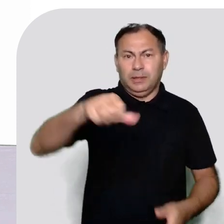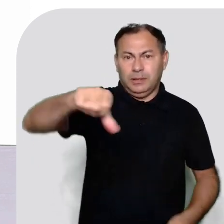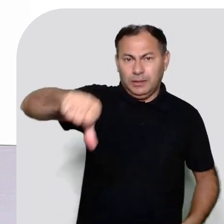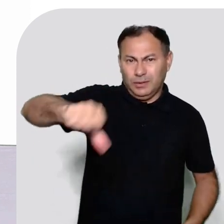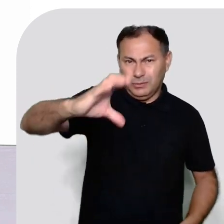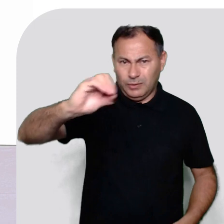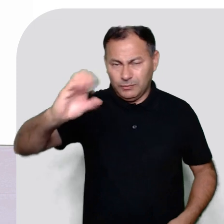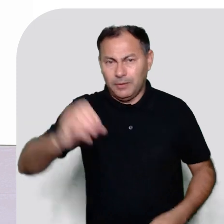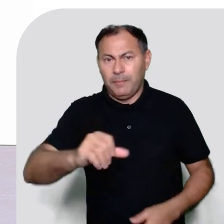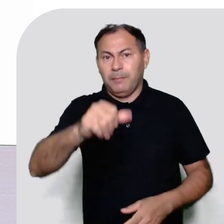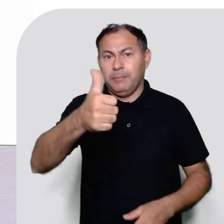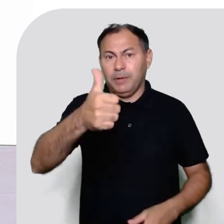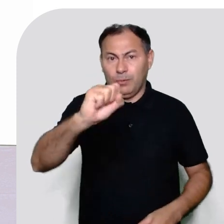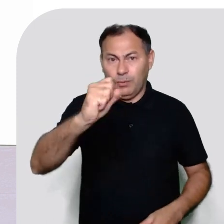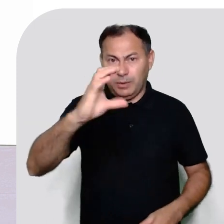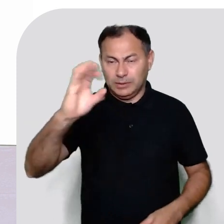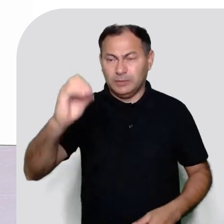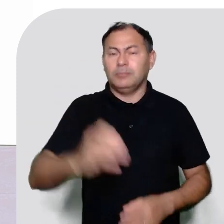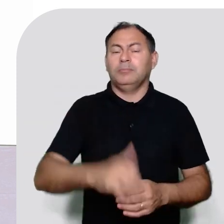1800,